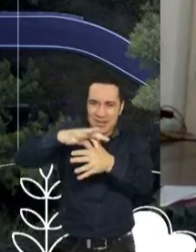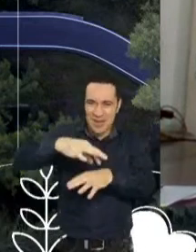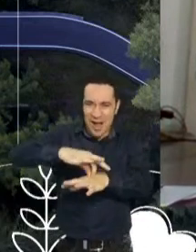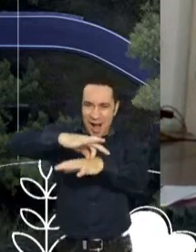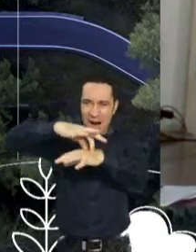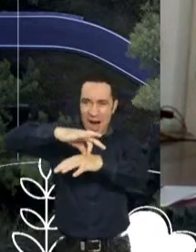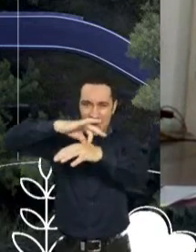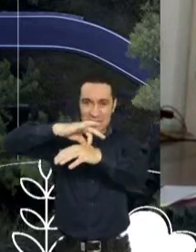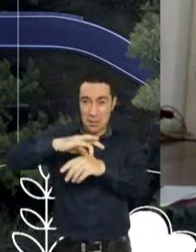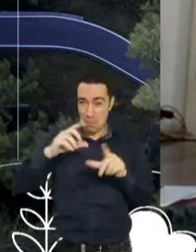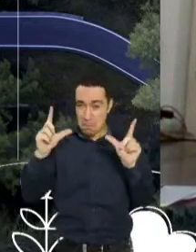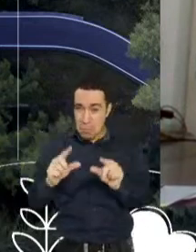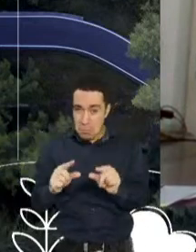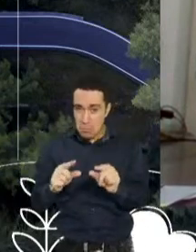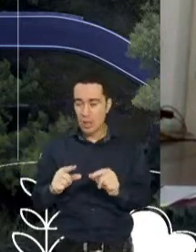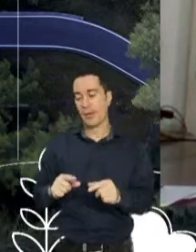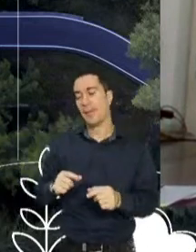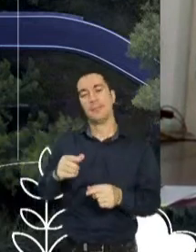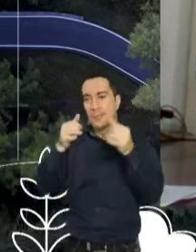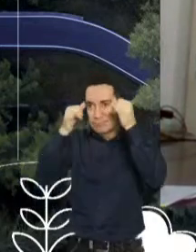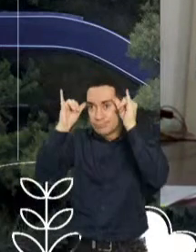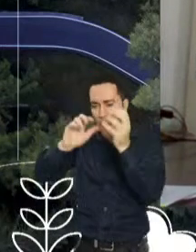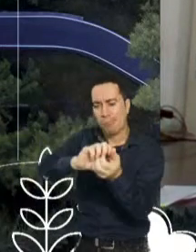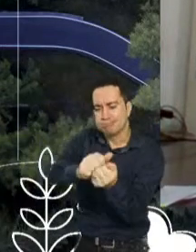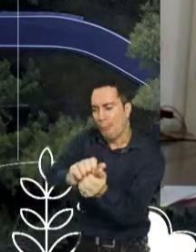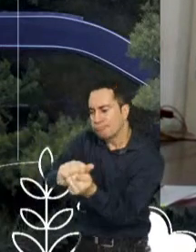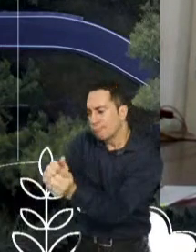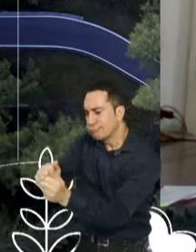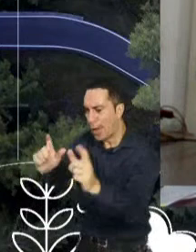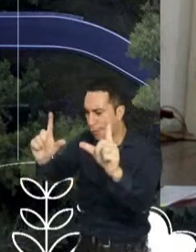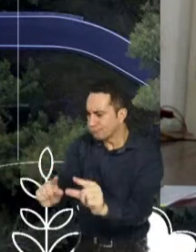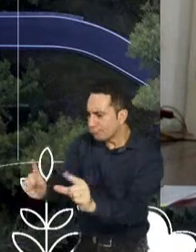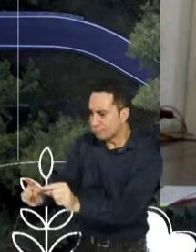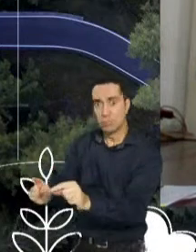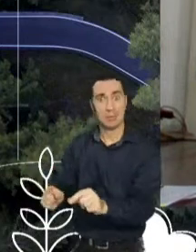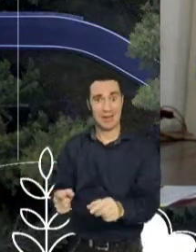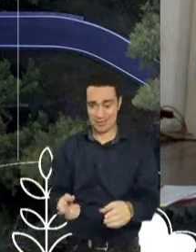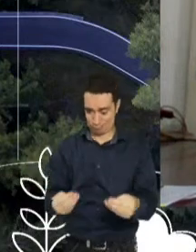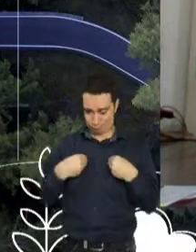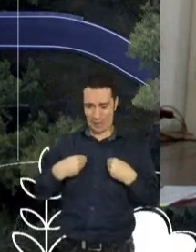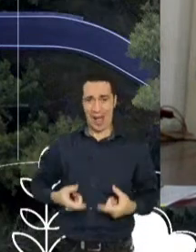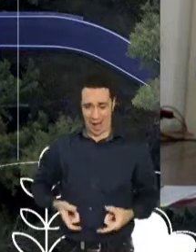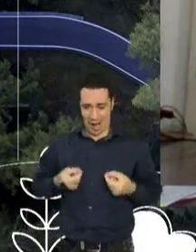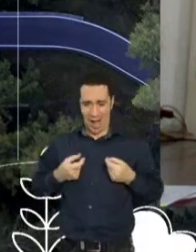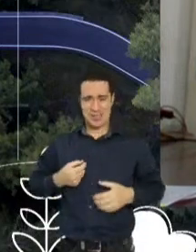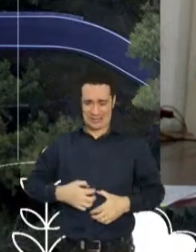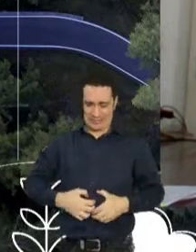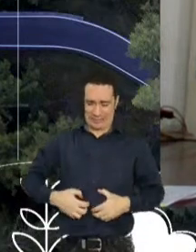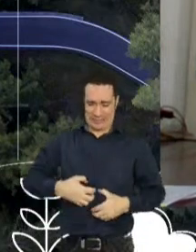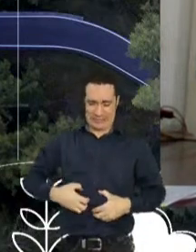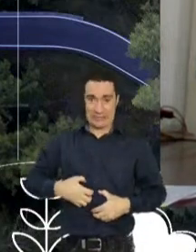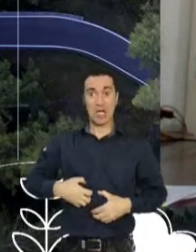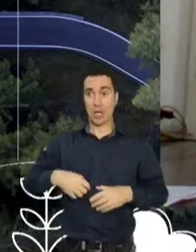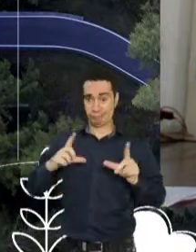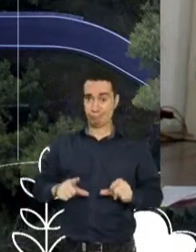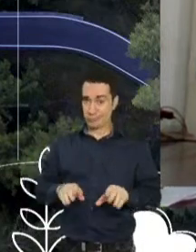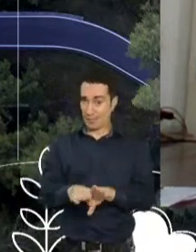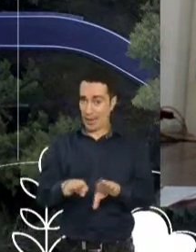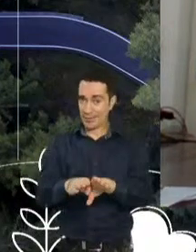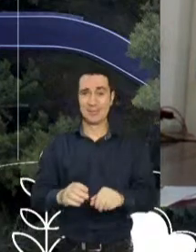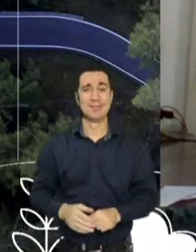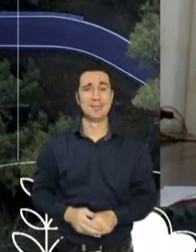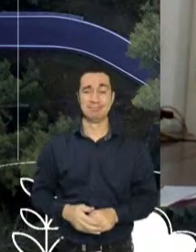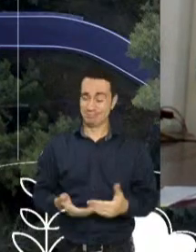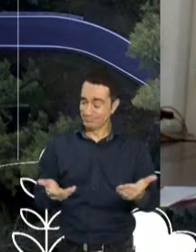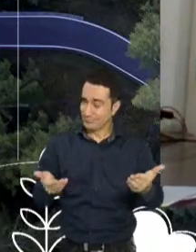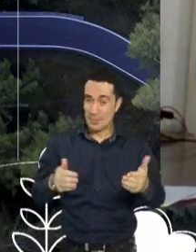carne no pasto e, ao mesmo tempo, você vai reduzir o teu risco de ter câncer de estômago e intestinos, porque, a